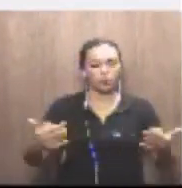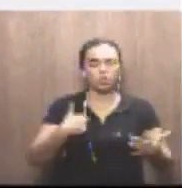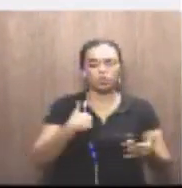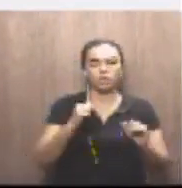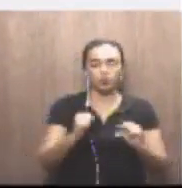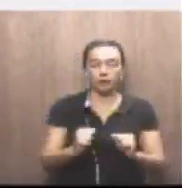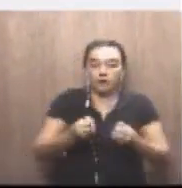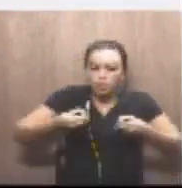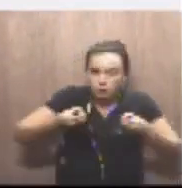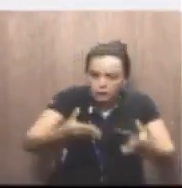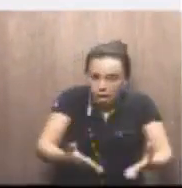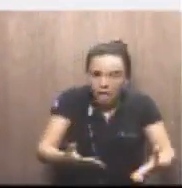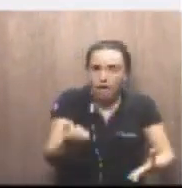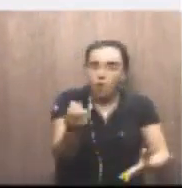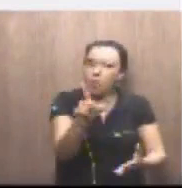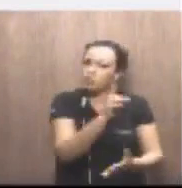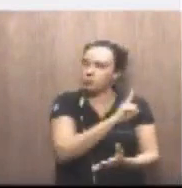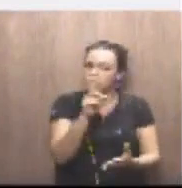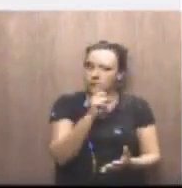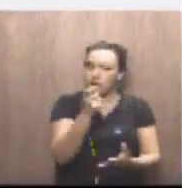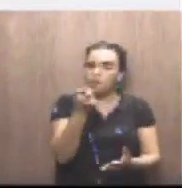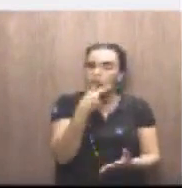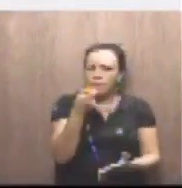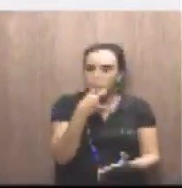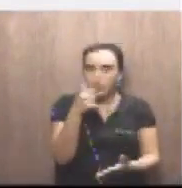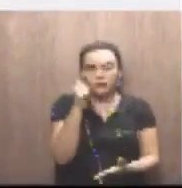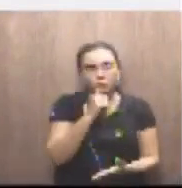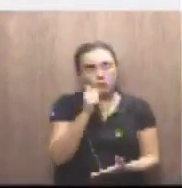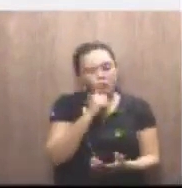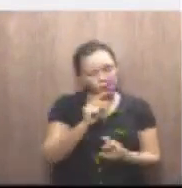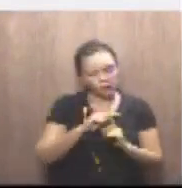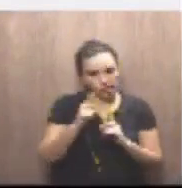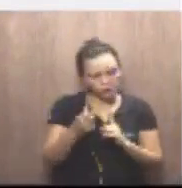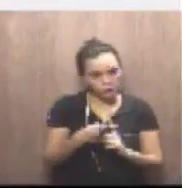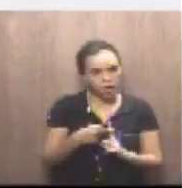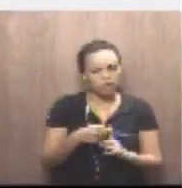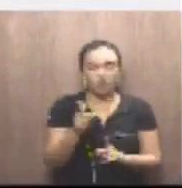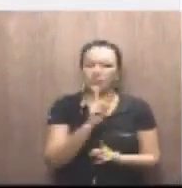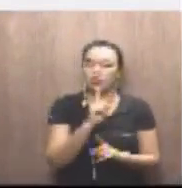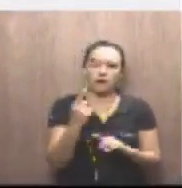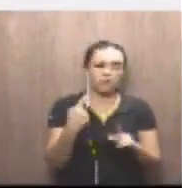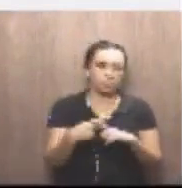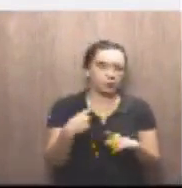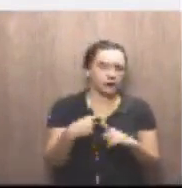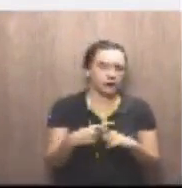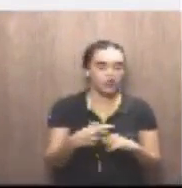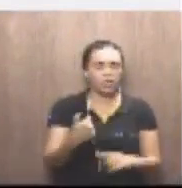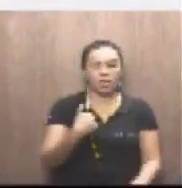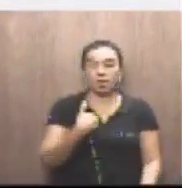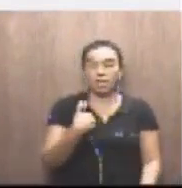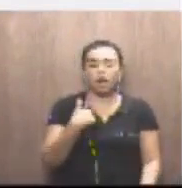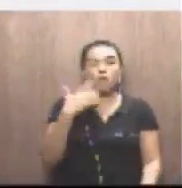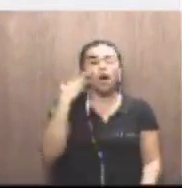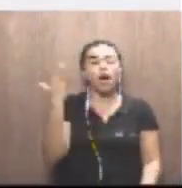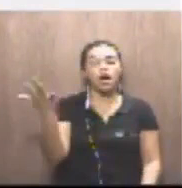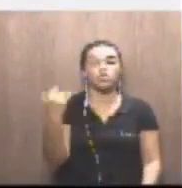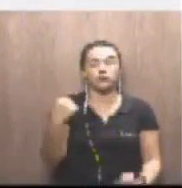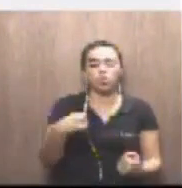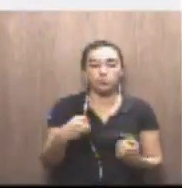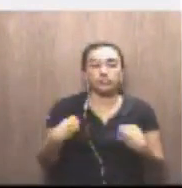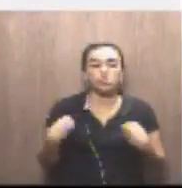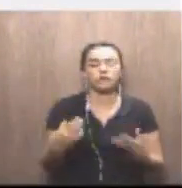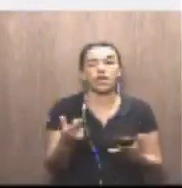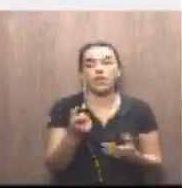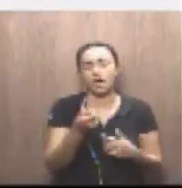posso infundir ou não. E não simplesmente por uma necessidade ao meu tempo. Porque eu